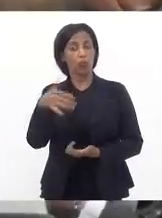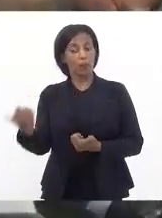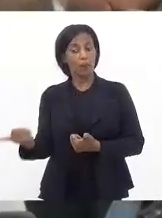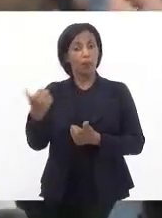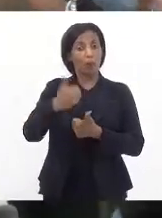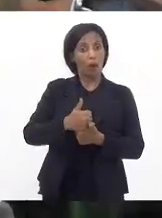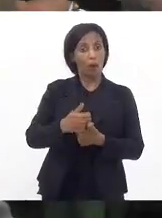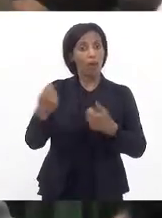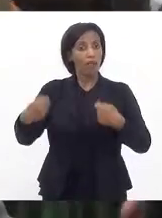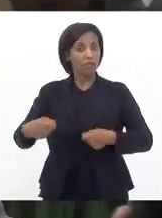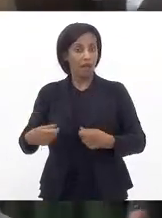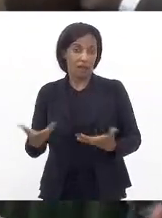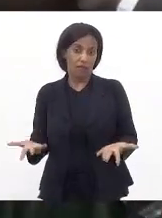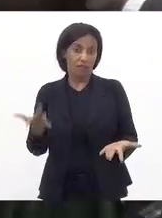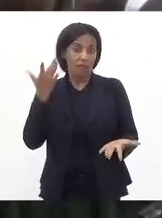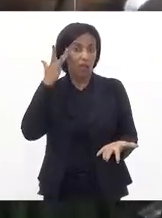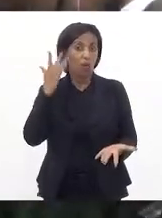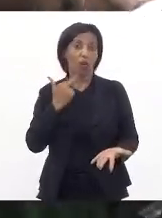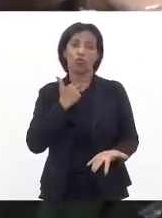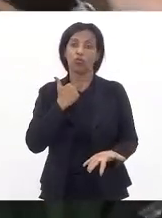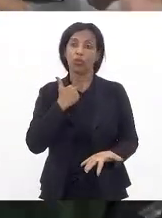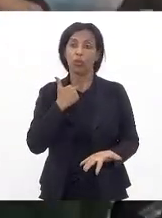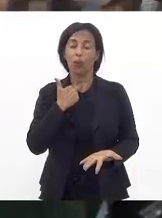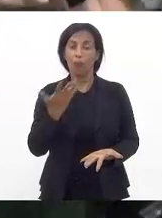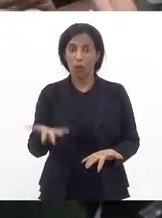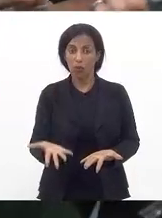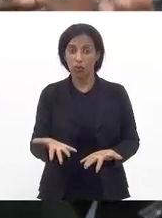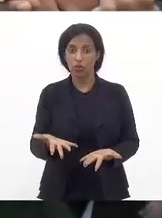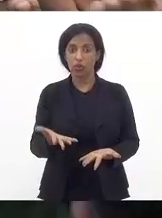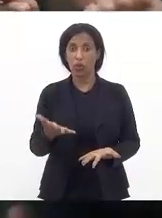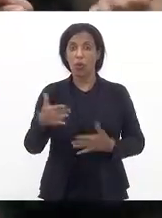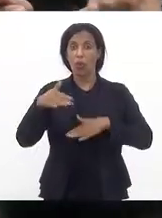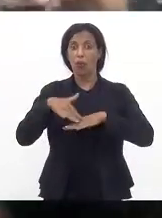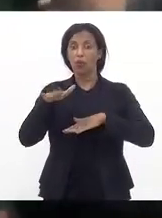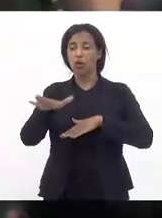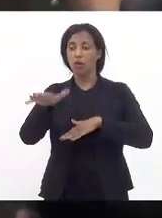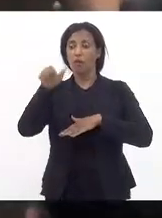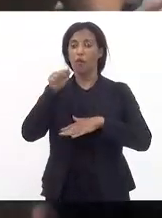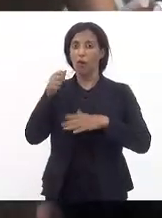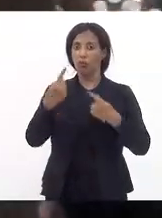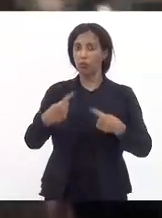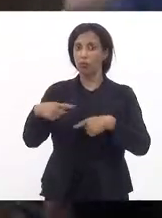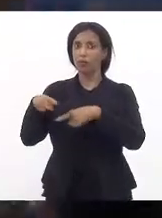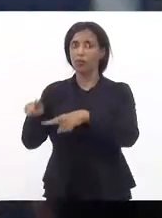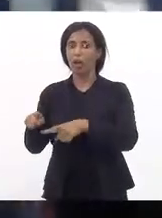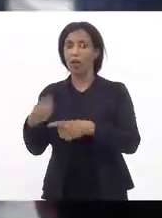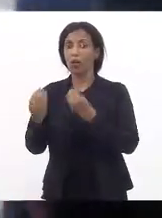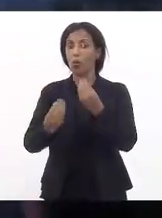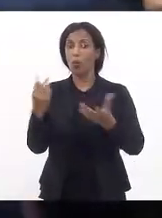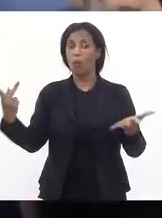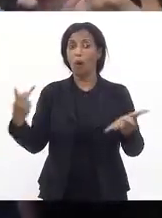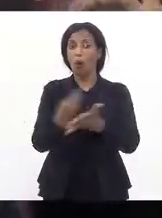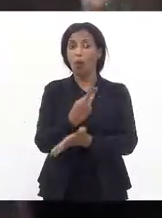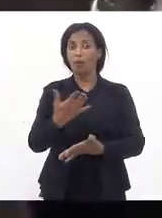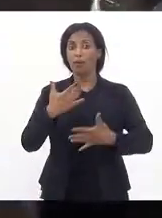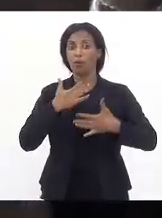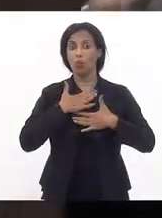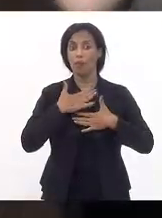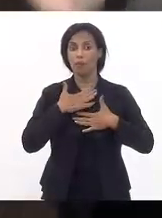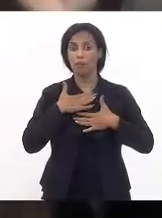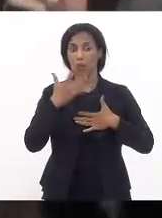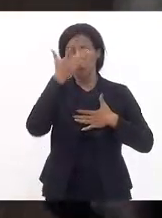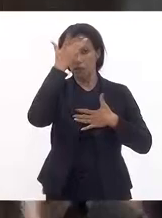substituir que deve eu acho que não pode eu acho que não pode puxar o voto divergente como aconteceu comigo na